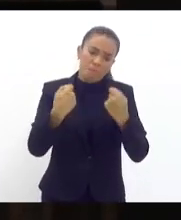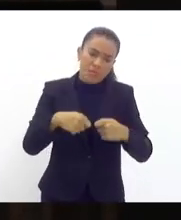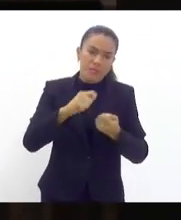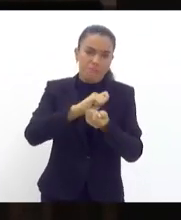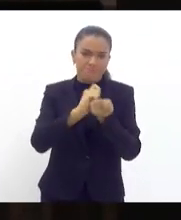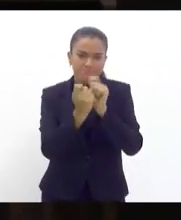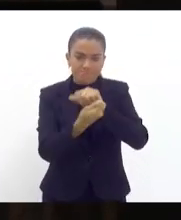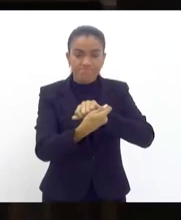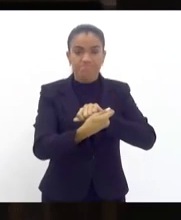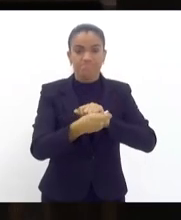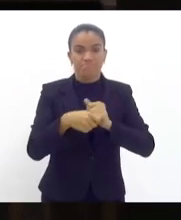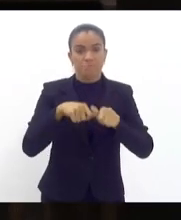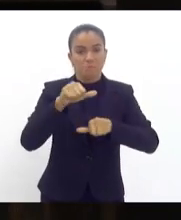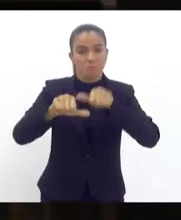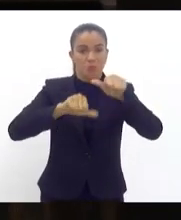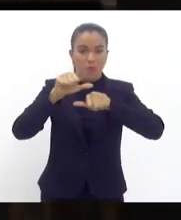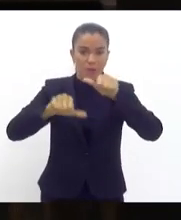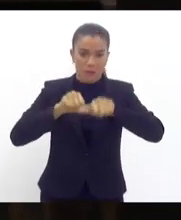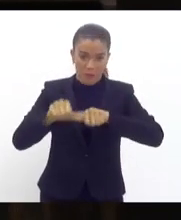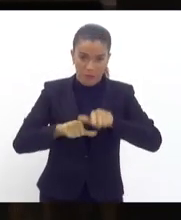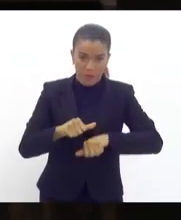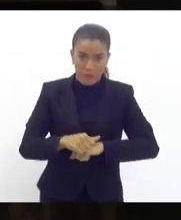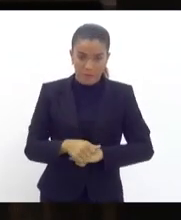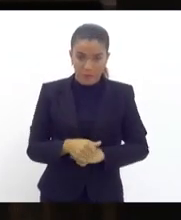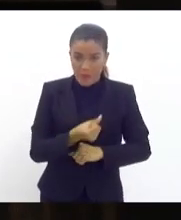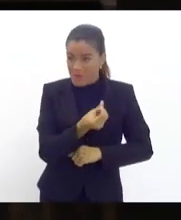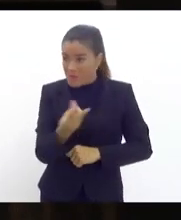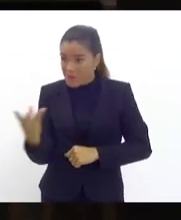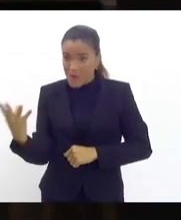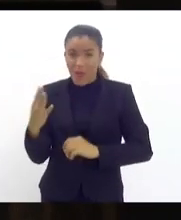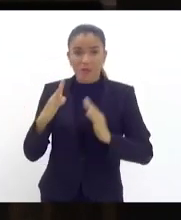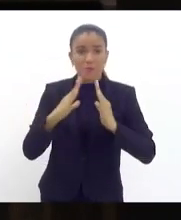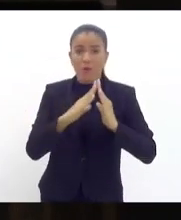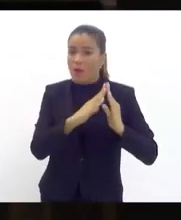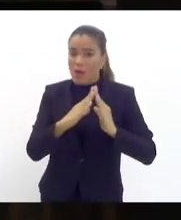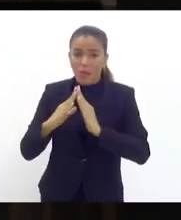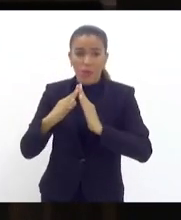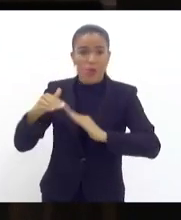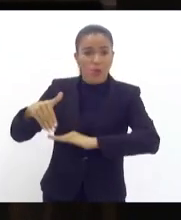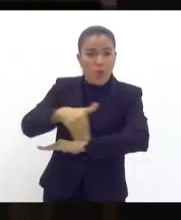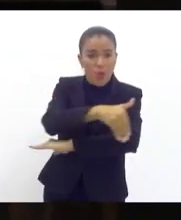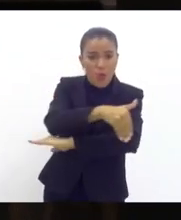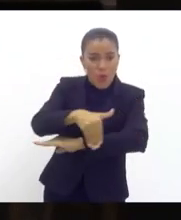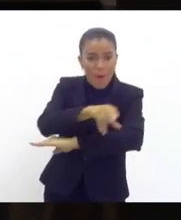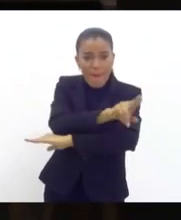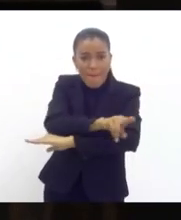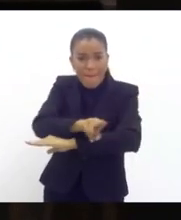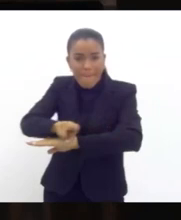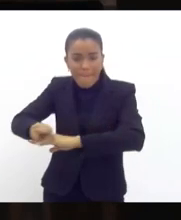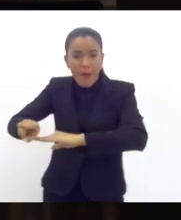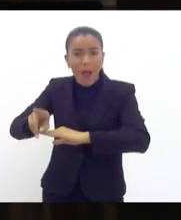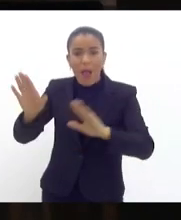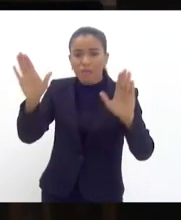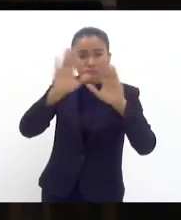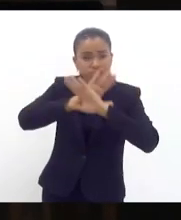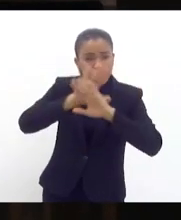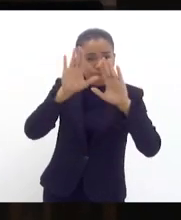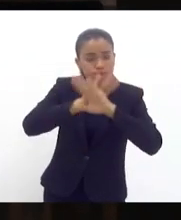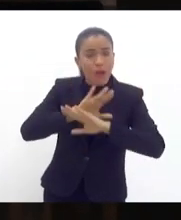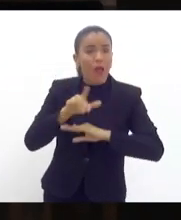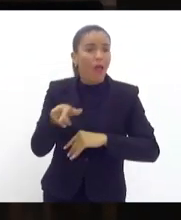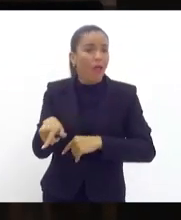mudar muitos moradores de rua são vítimas são invisíveis